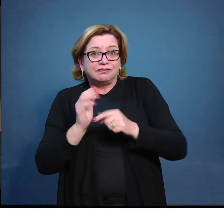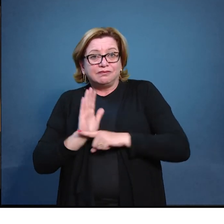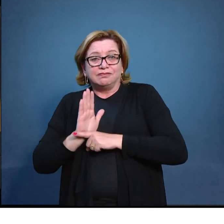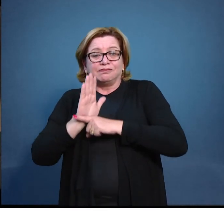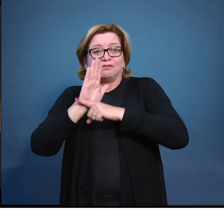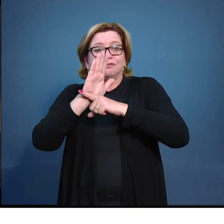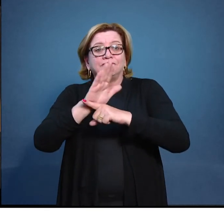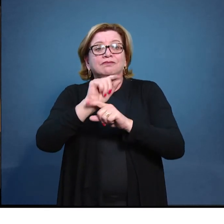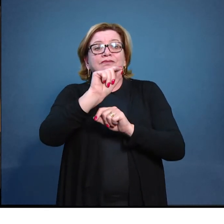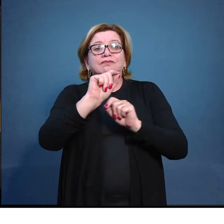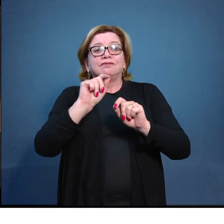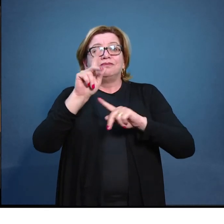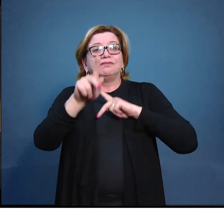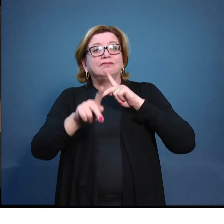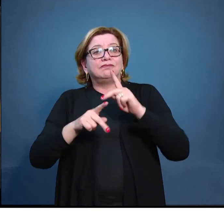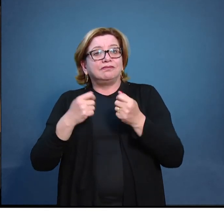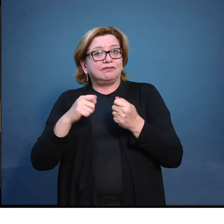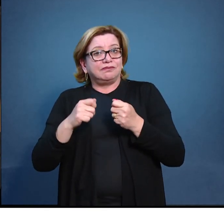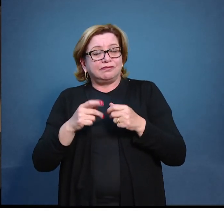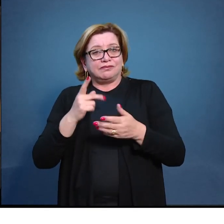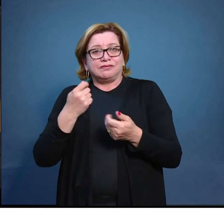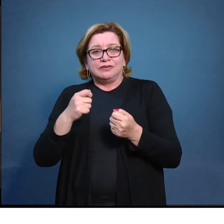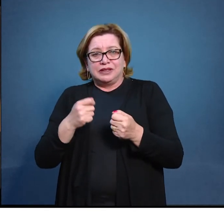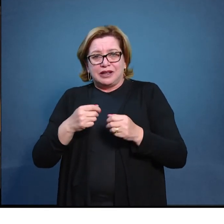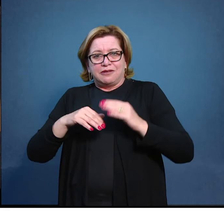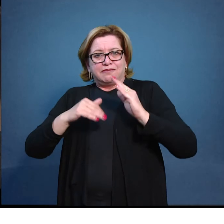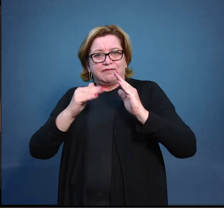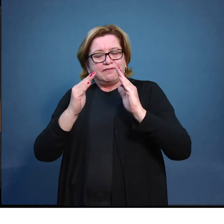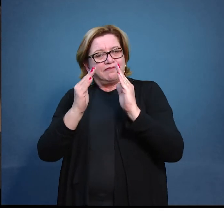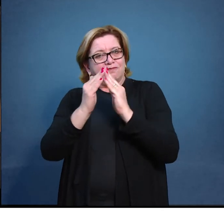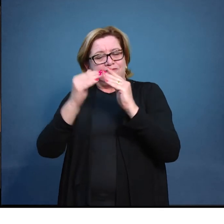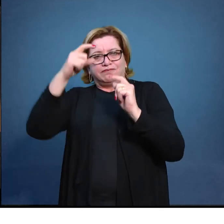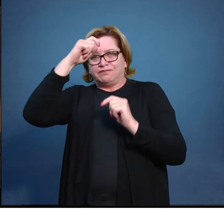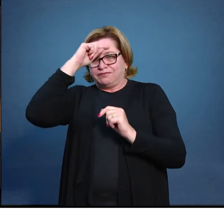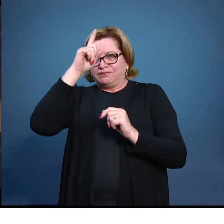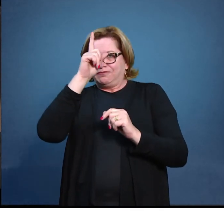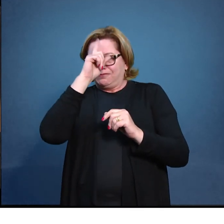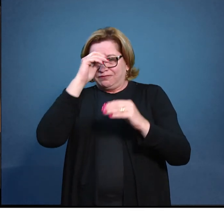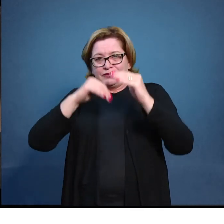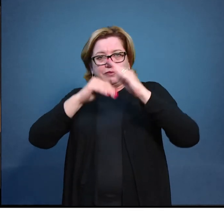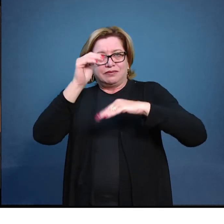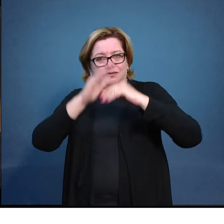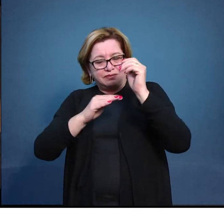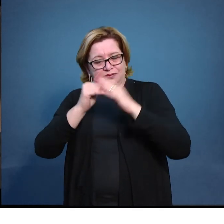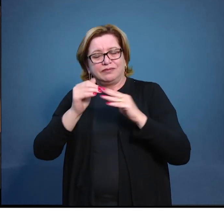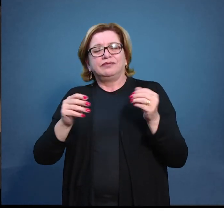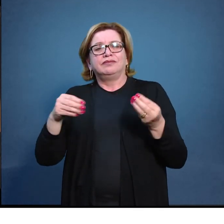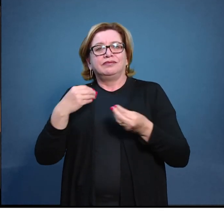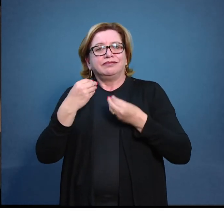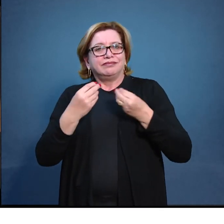atender às necessidades. Você tem que ampliar hospitais, você tem que dar condições de que